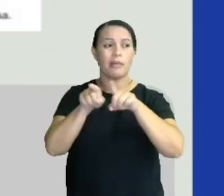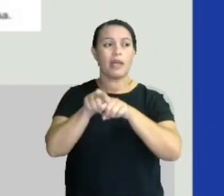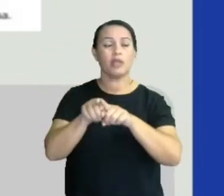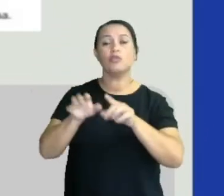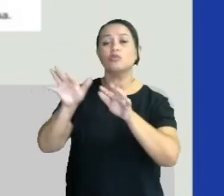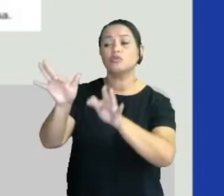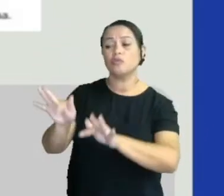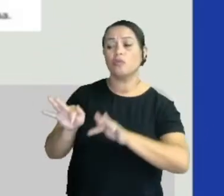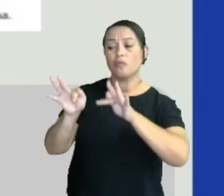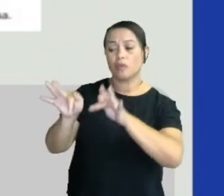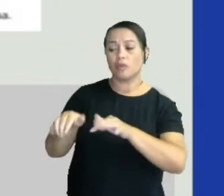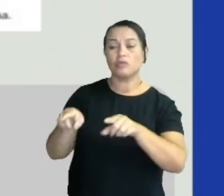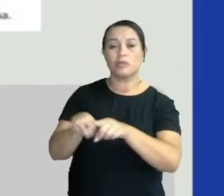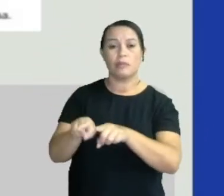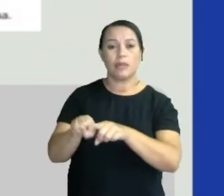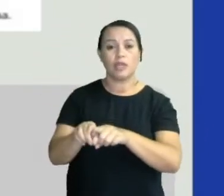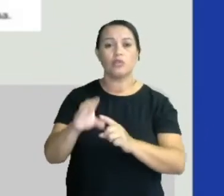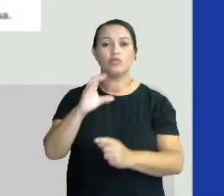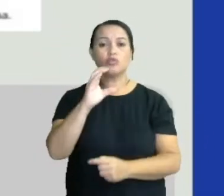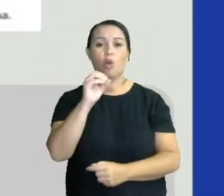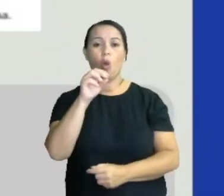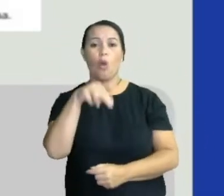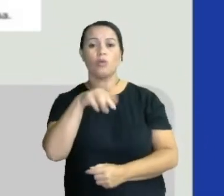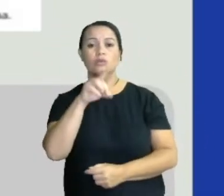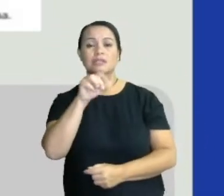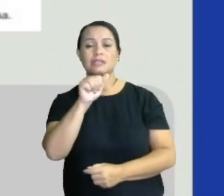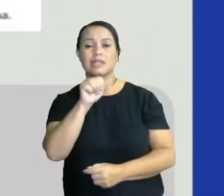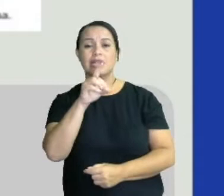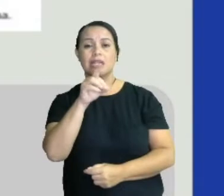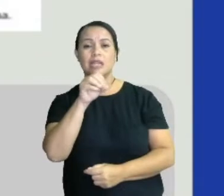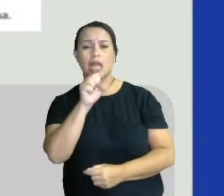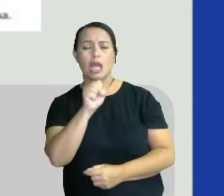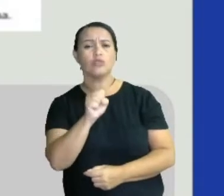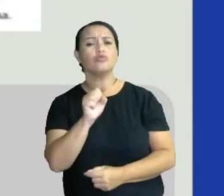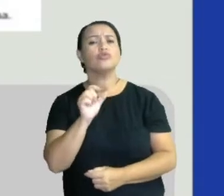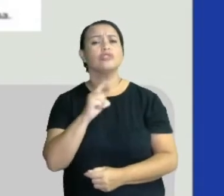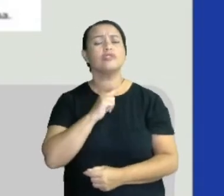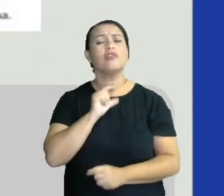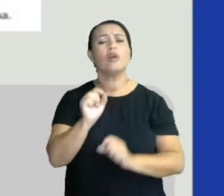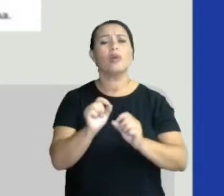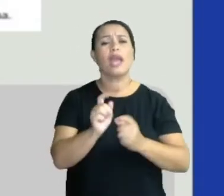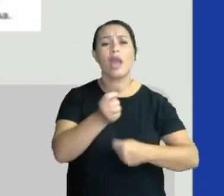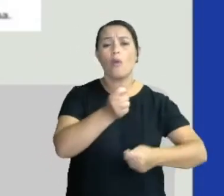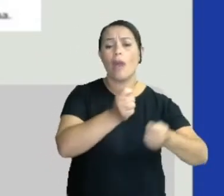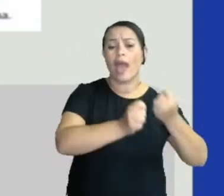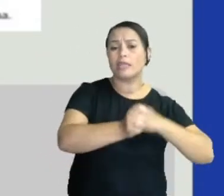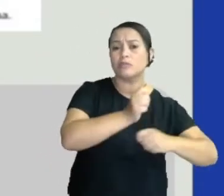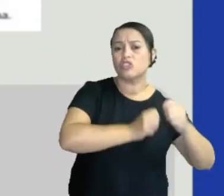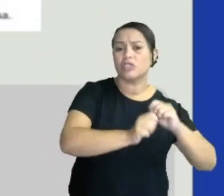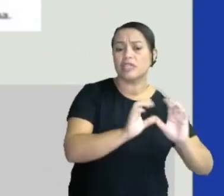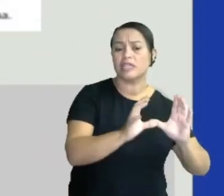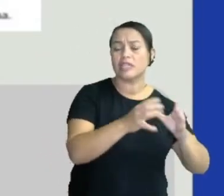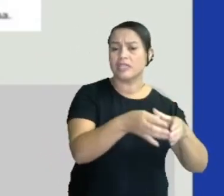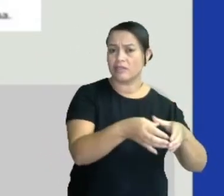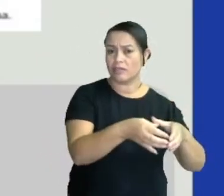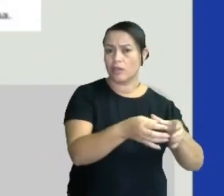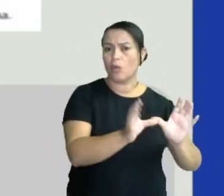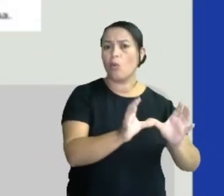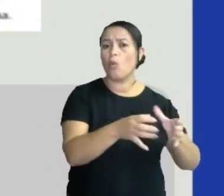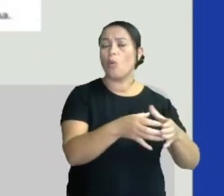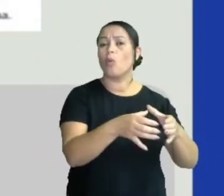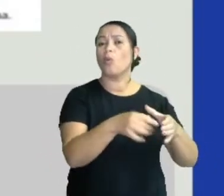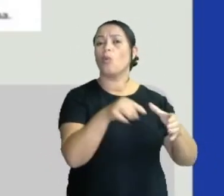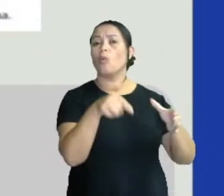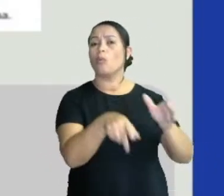eles passaram a formar unidades administrativas. Essas unidades